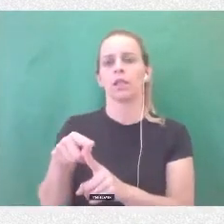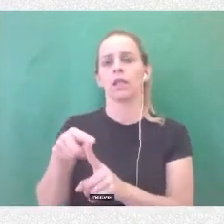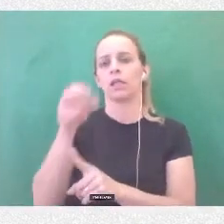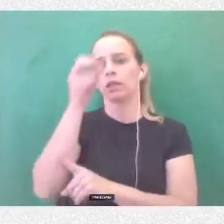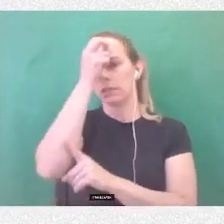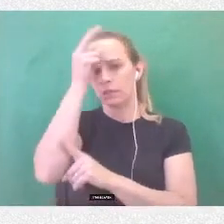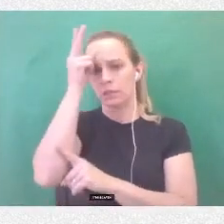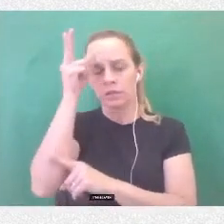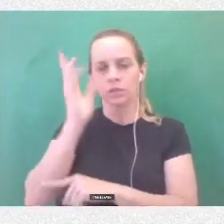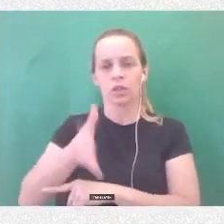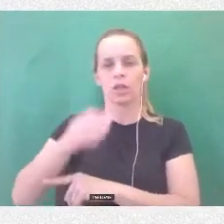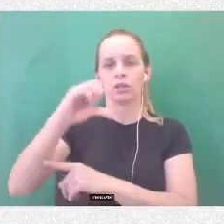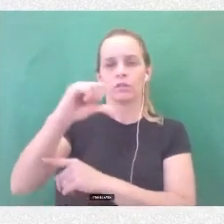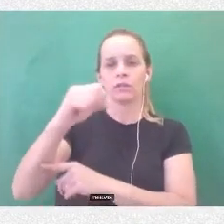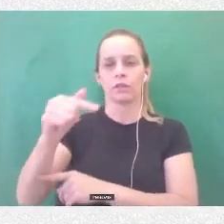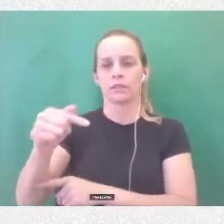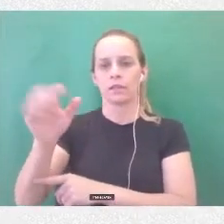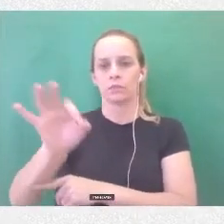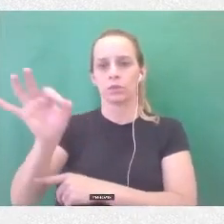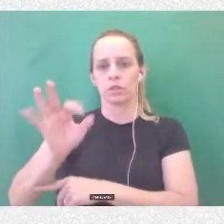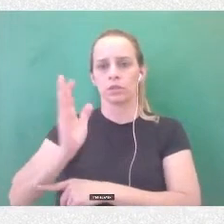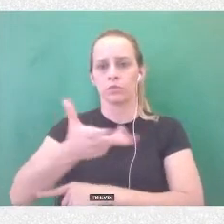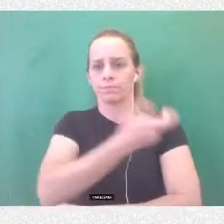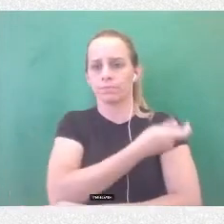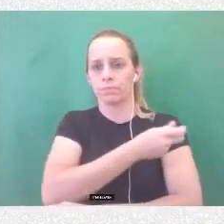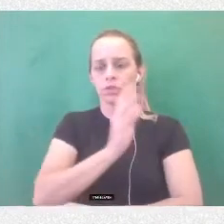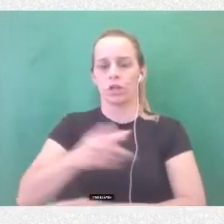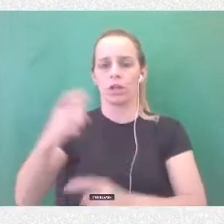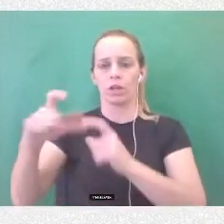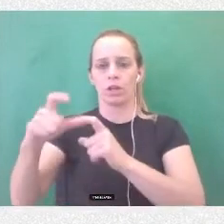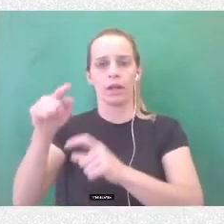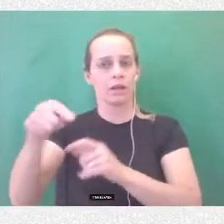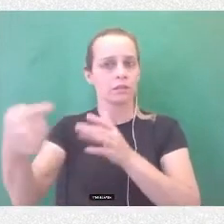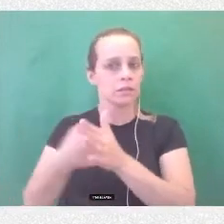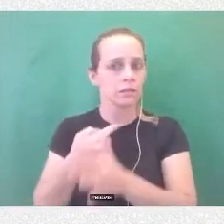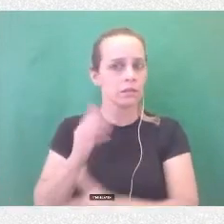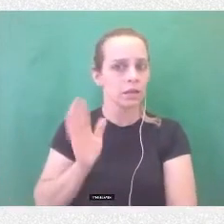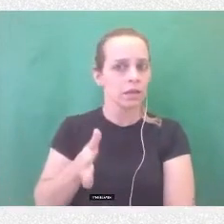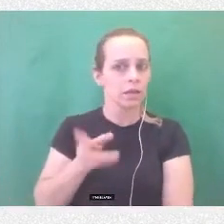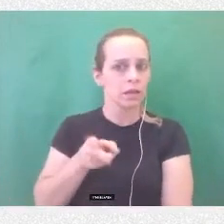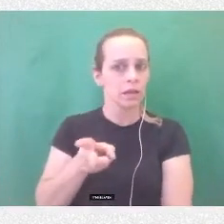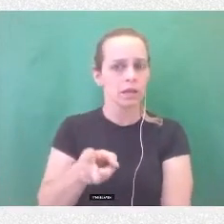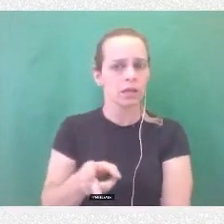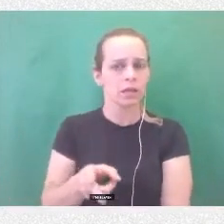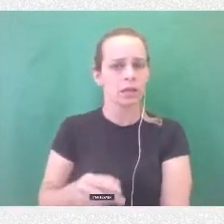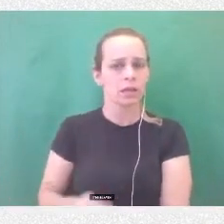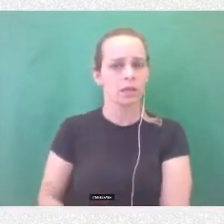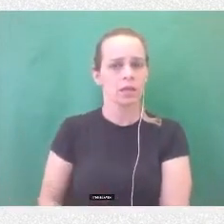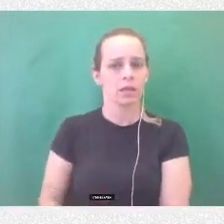vacinados 97% da população. Isso foi com a vacina Pfizer. Era essa a pergunta?